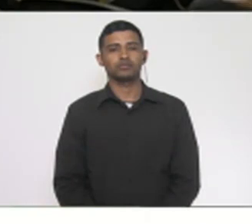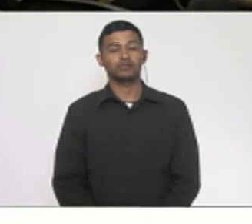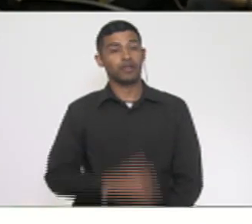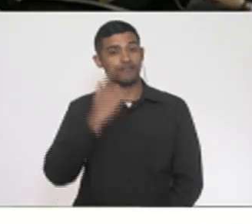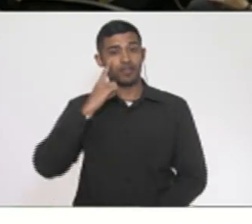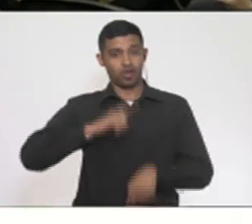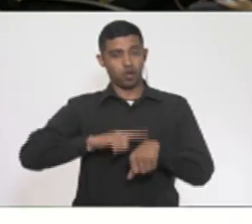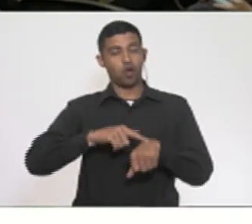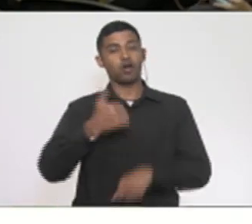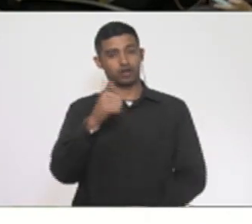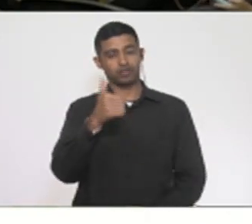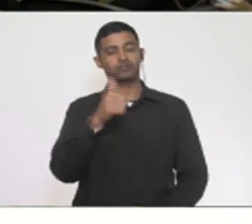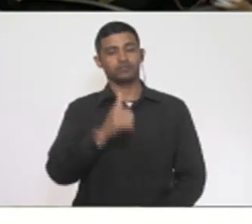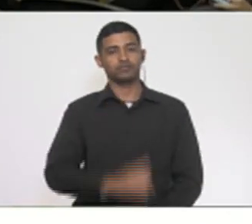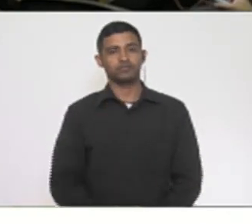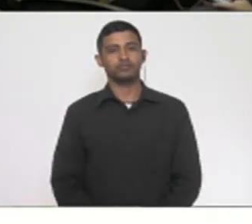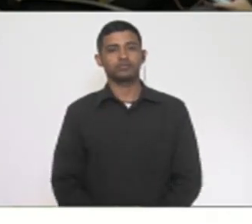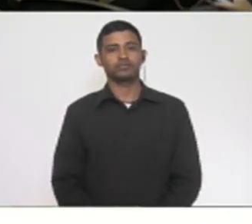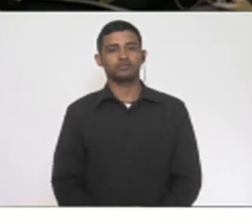às